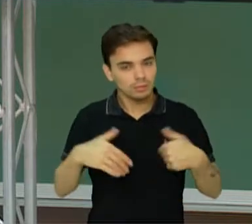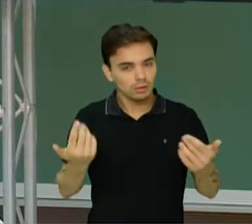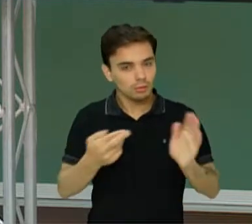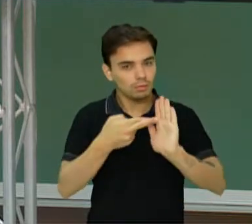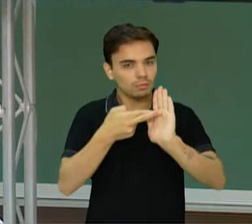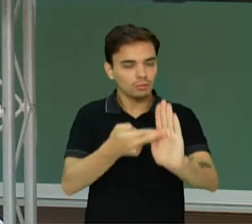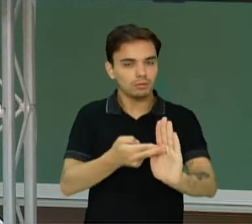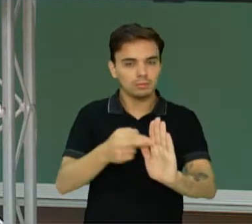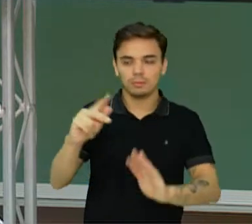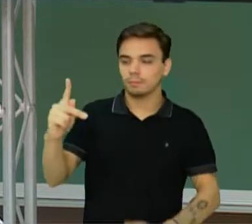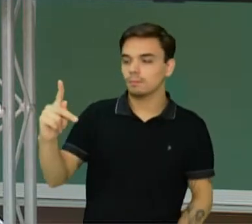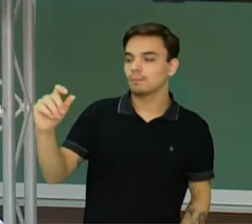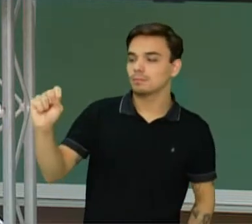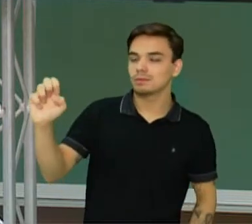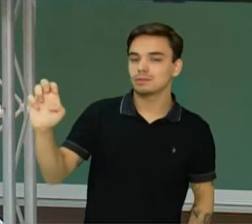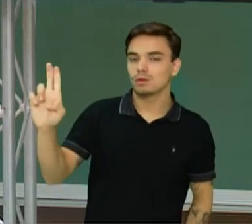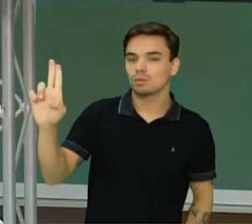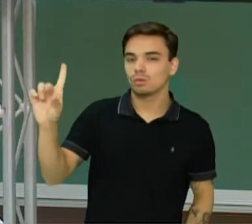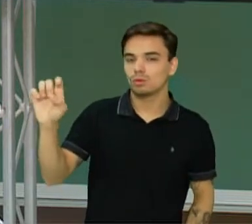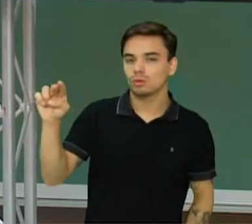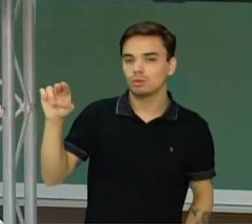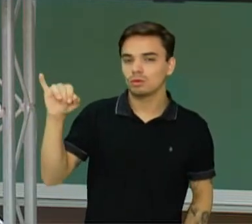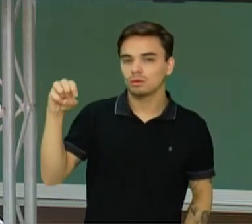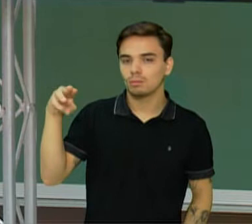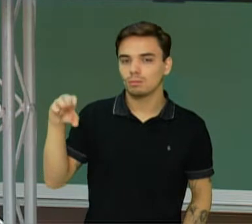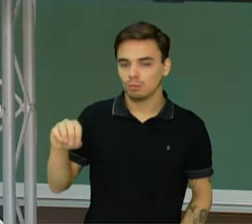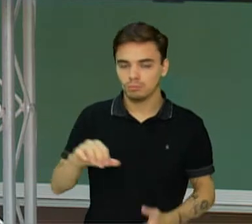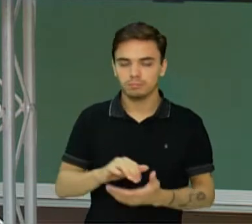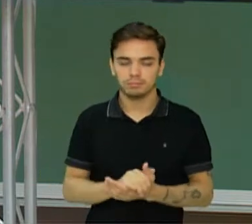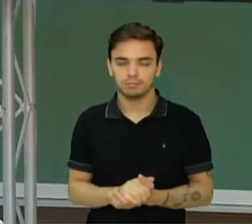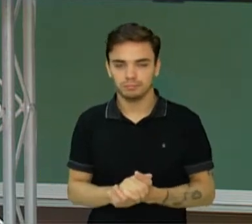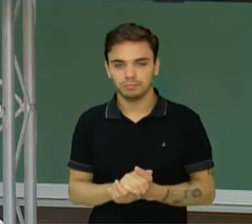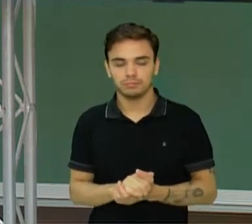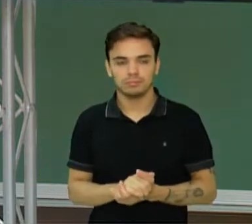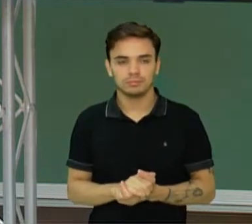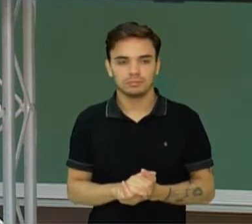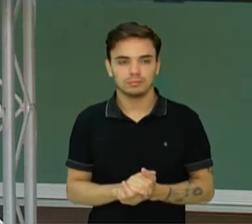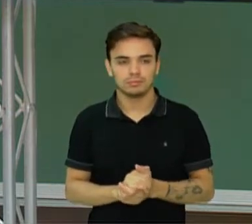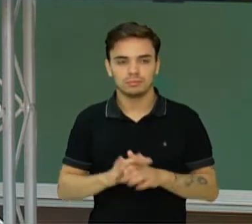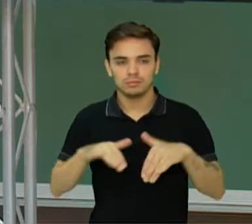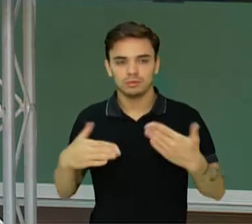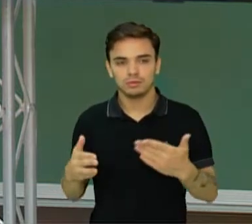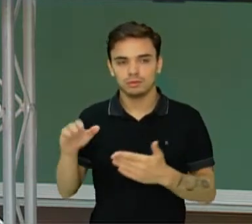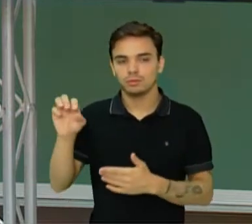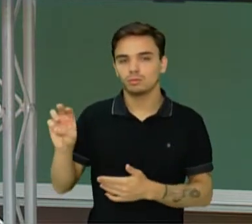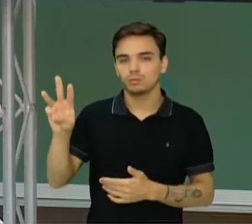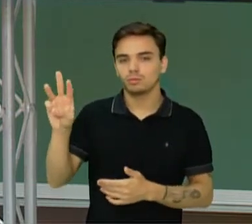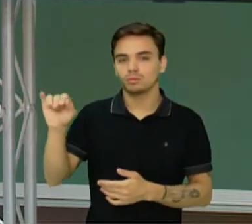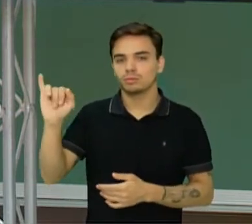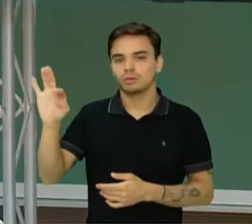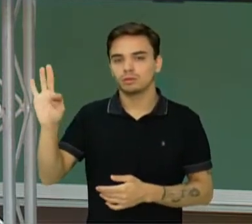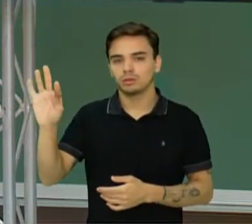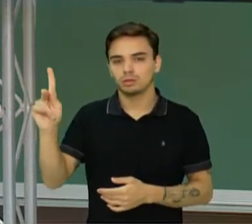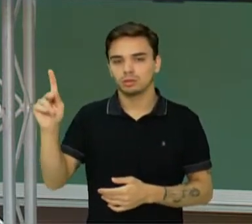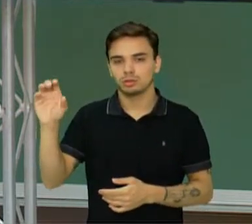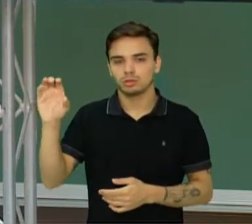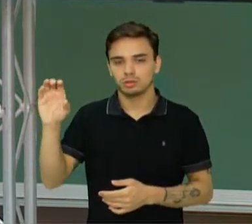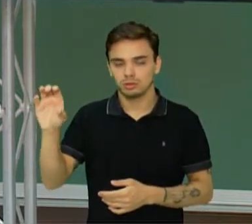referindo a pseudônimo. Nesse caso, não é uma pessoa, tá ok? Então, o which a gente usa para se referir a objetos e